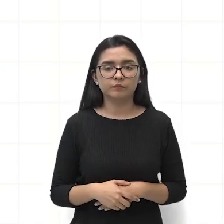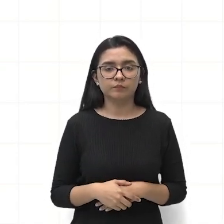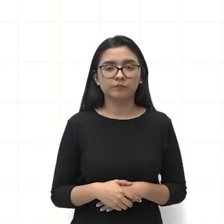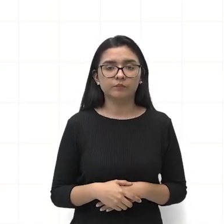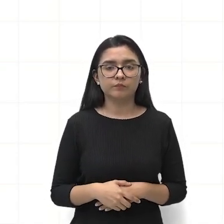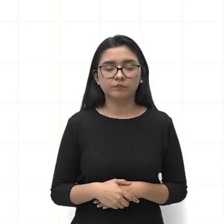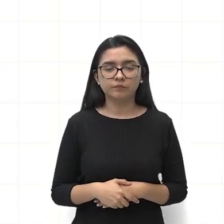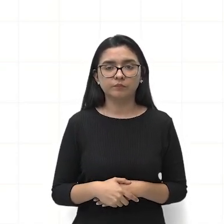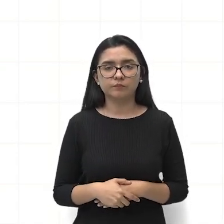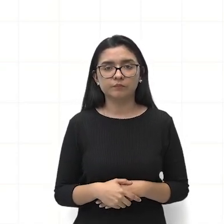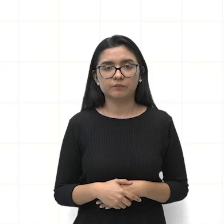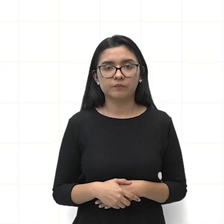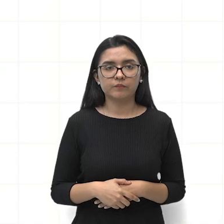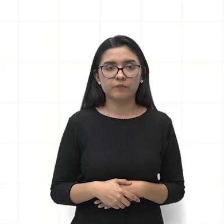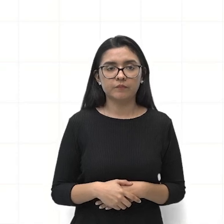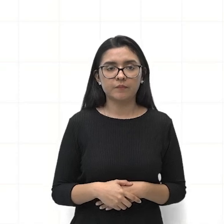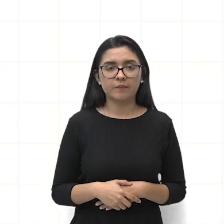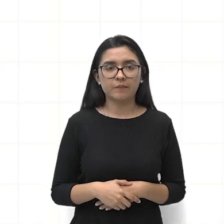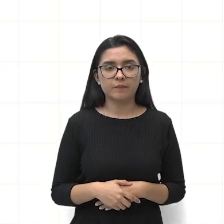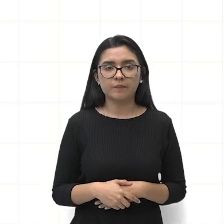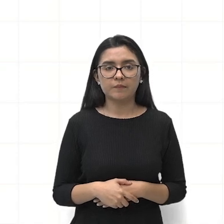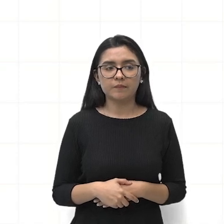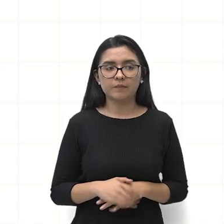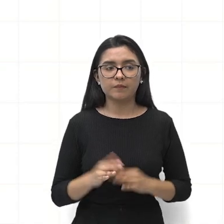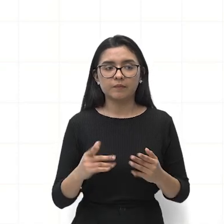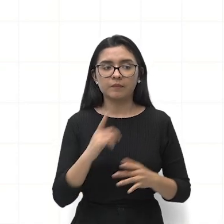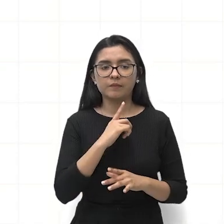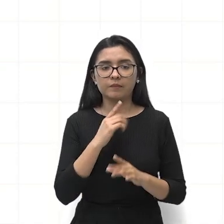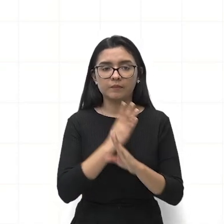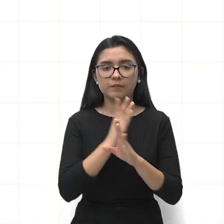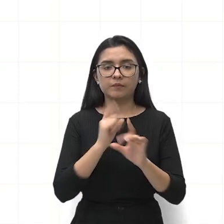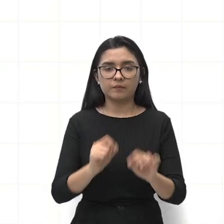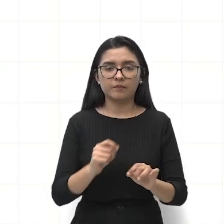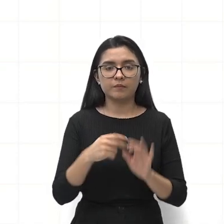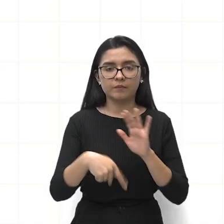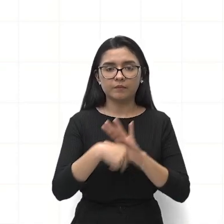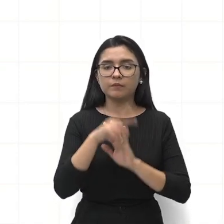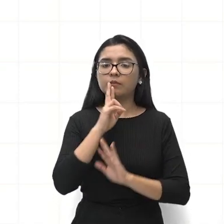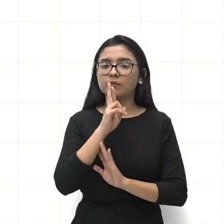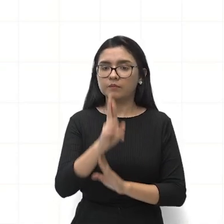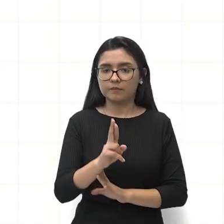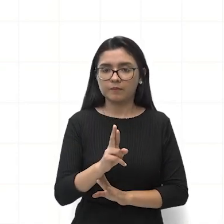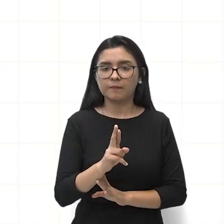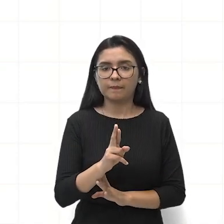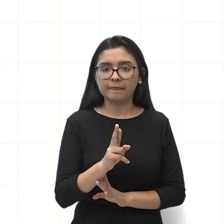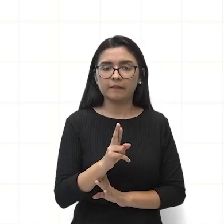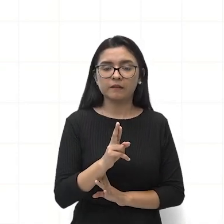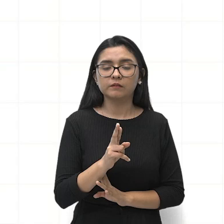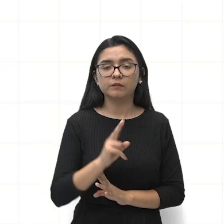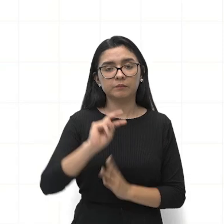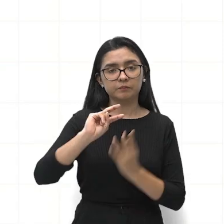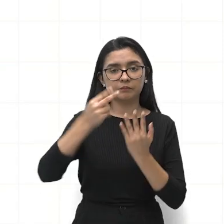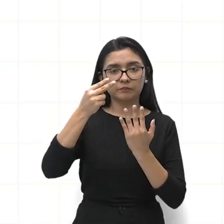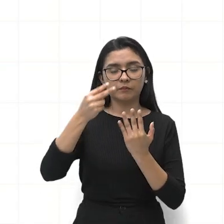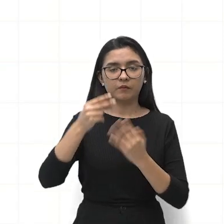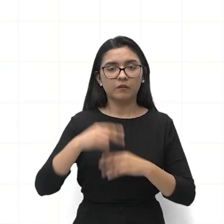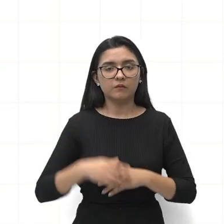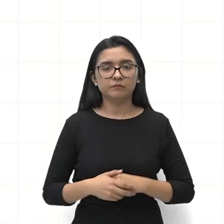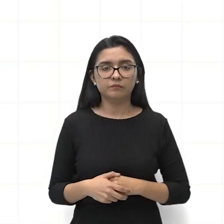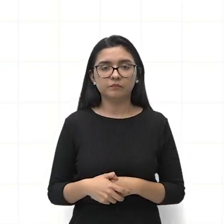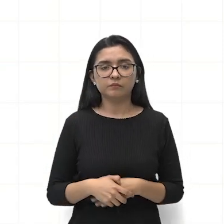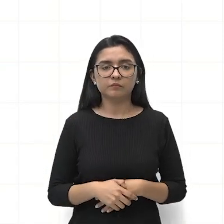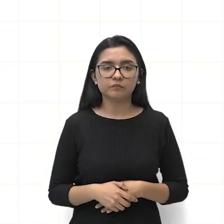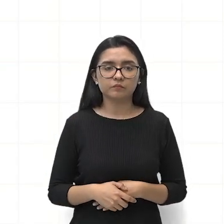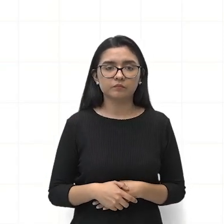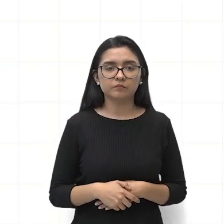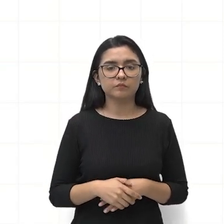0,00032. Beleza? Então, temos aqui, né, o nosso resultado, né, da potenciação.